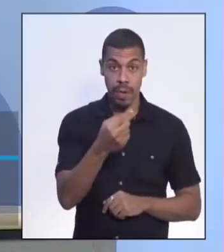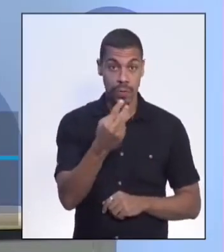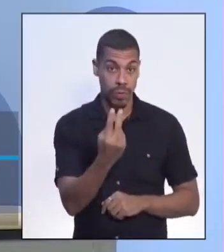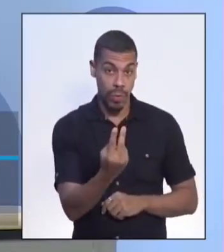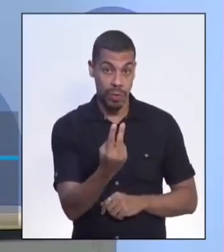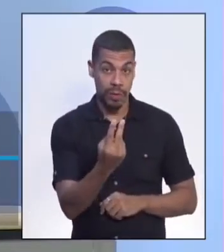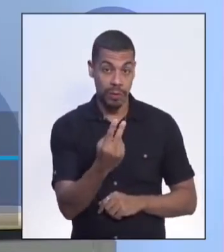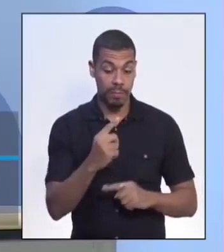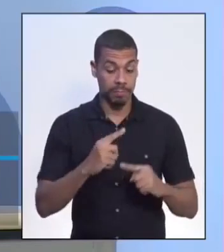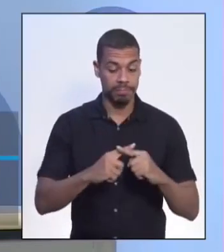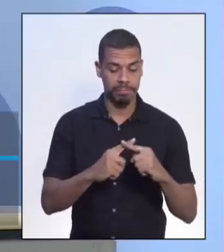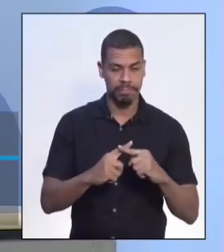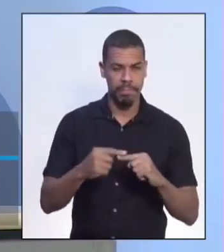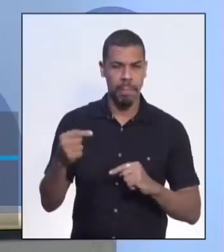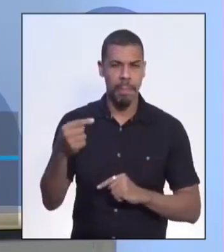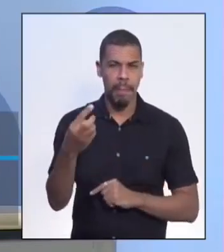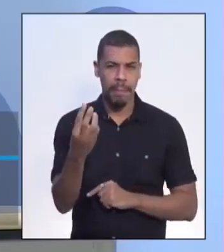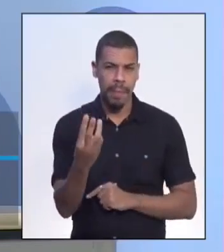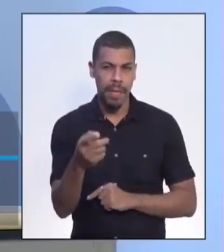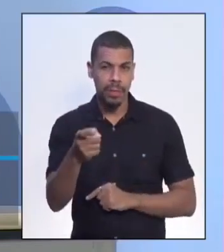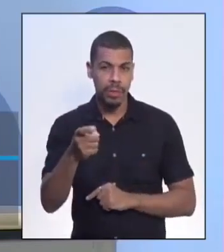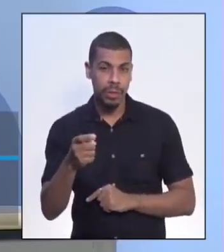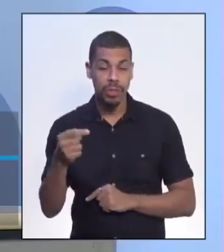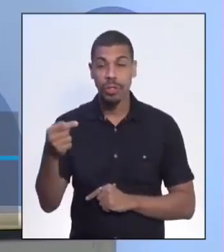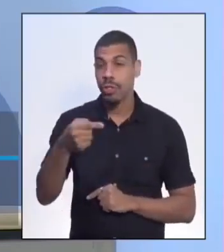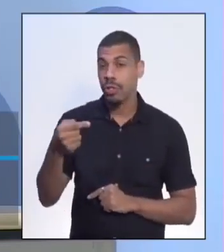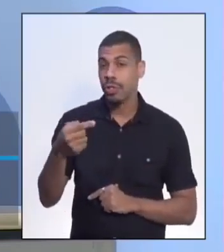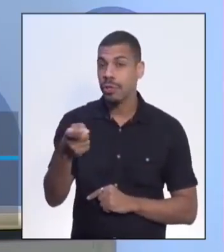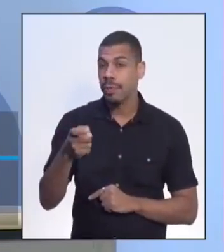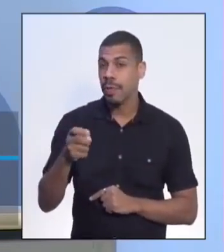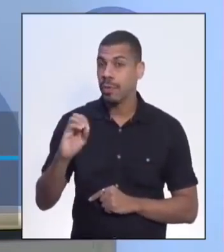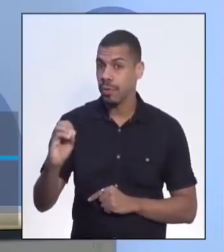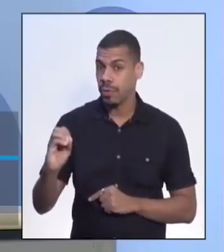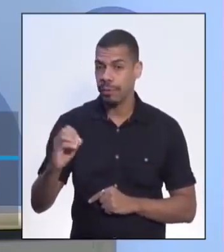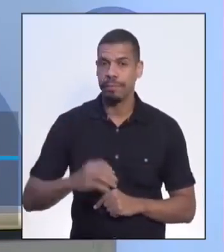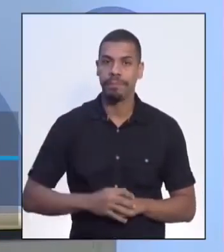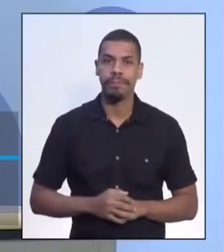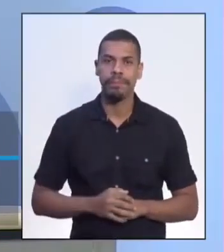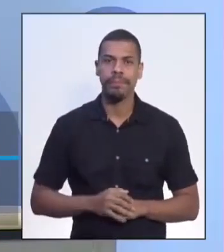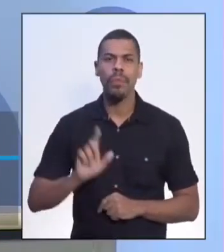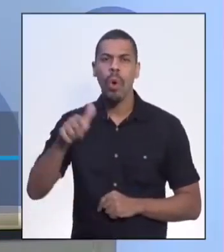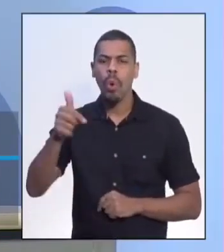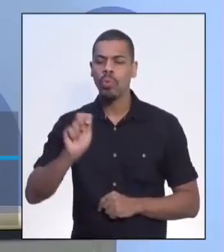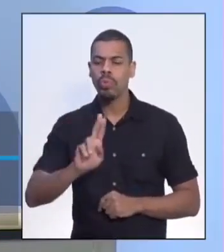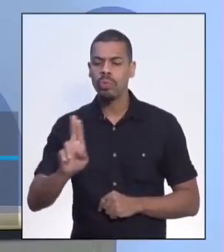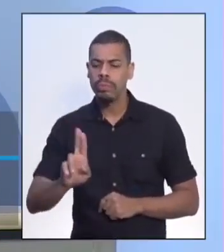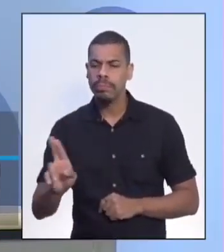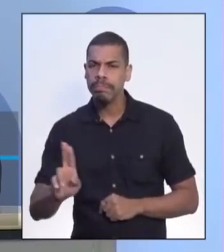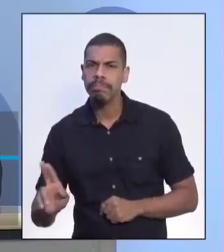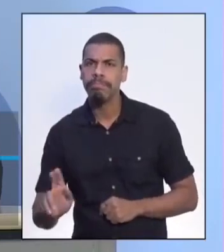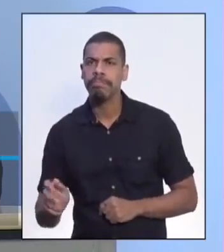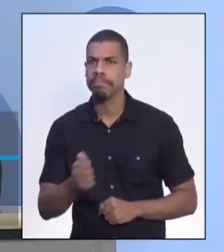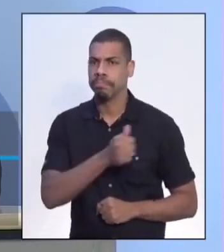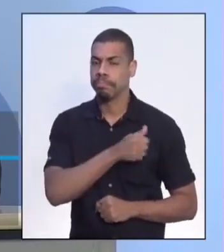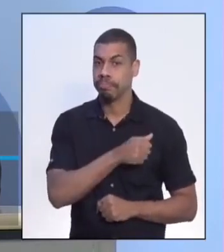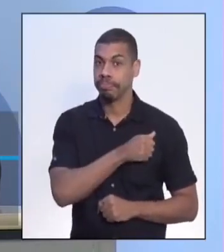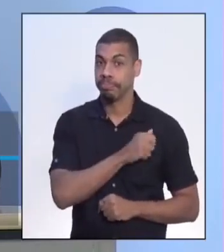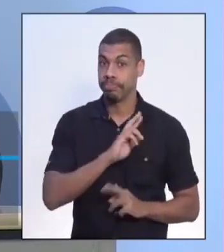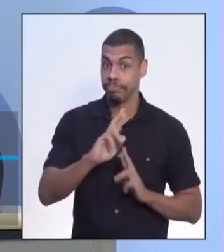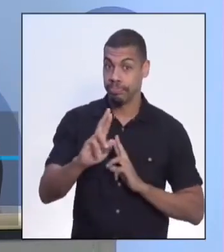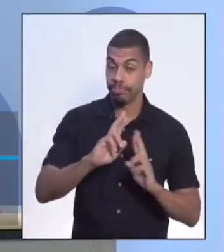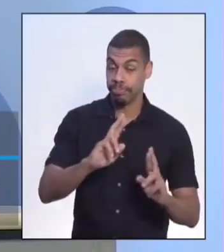que multiplica x mais 3, que multiplica x menos 1 igual a 0. O Vicenzo, o Humberto, a Maísa e o Diego